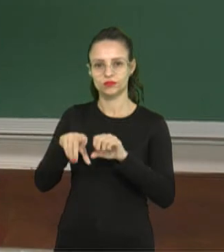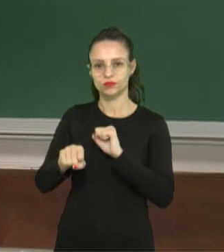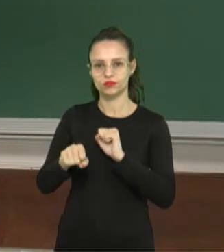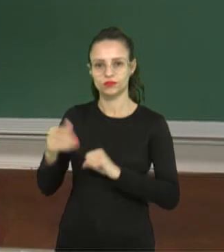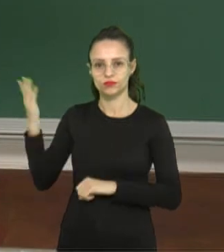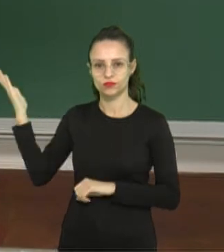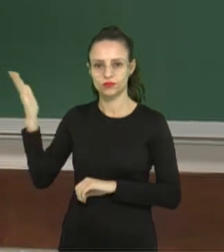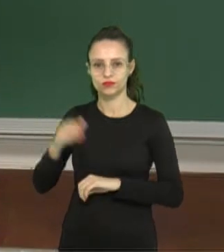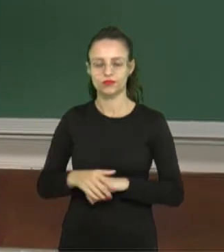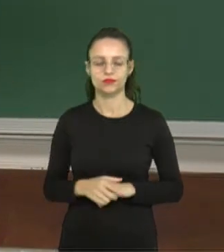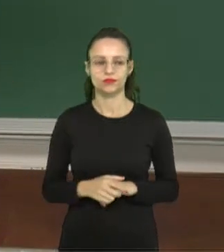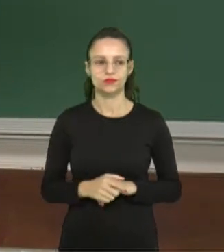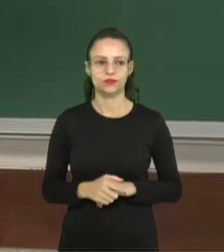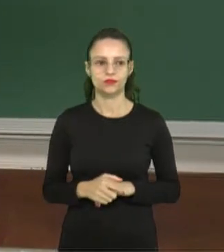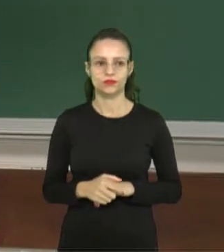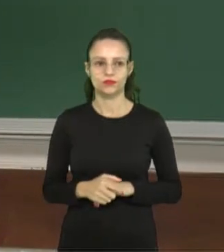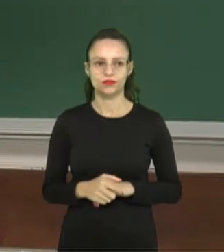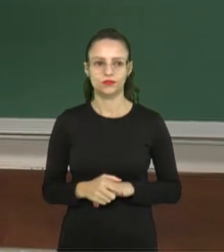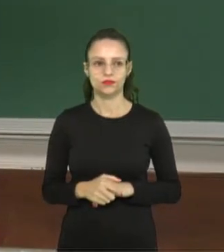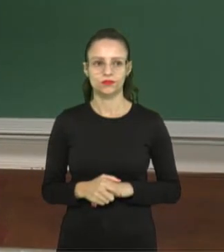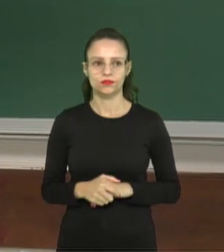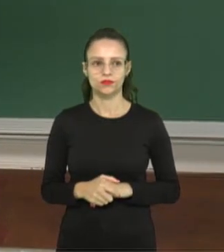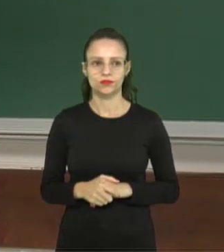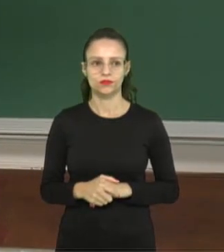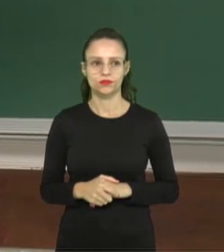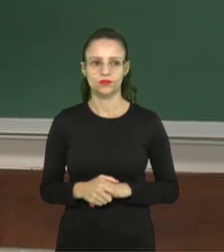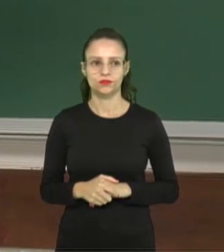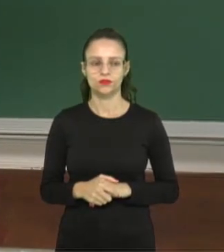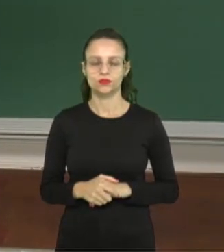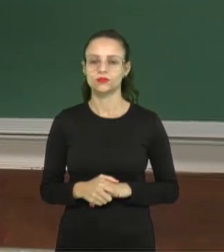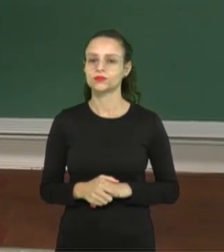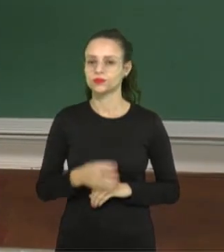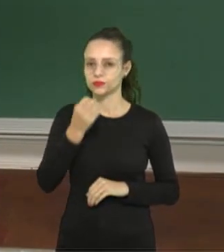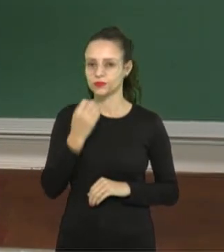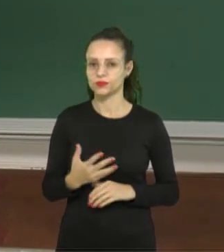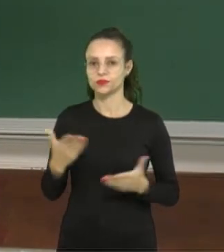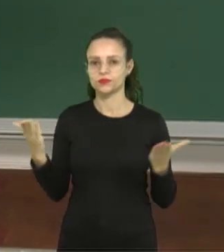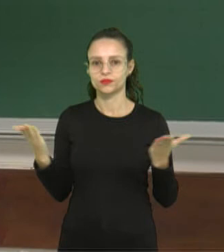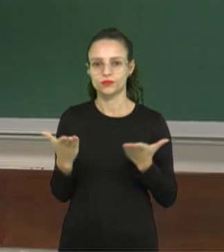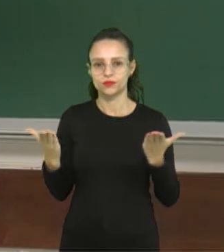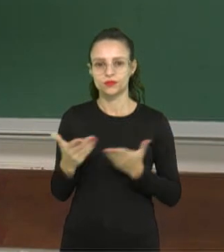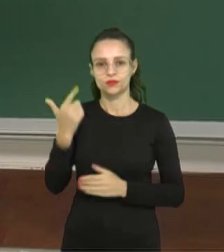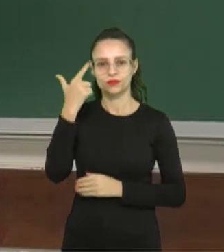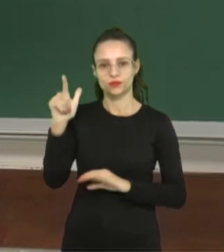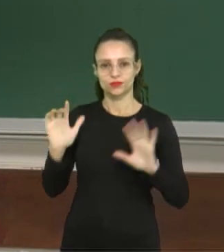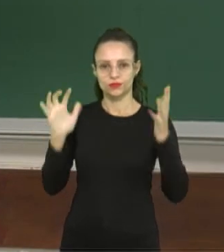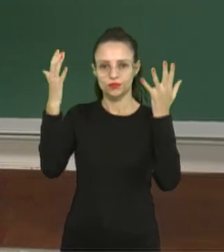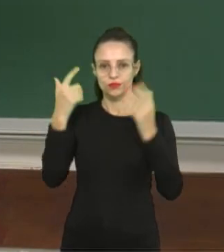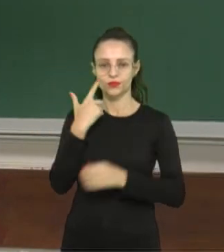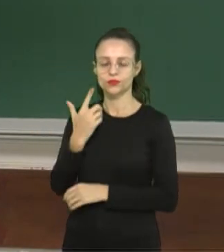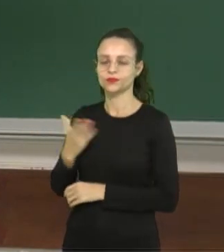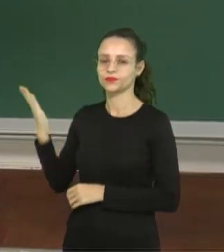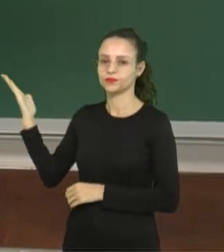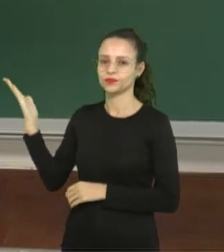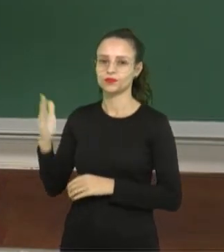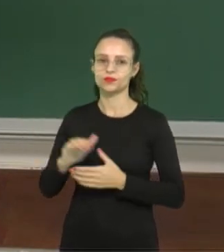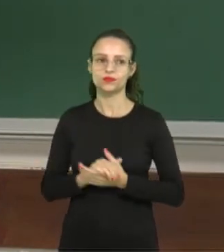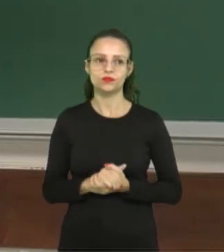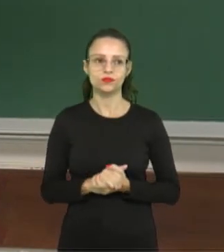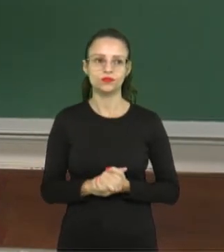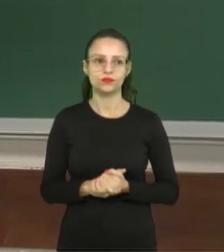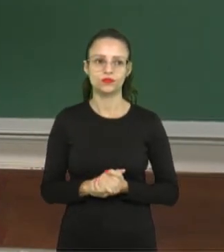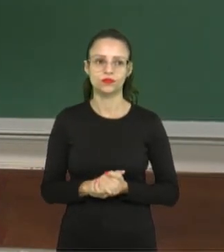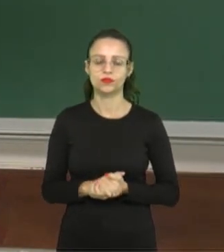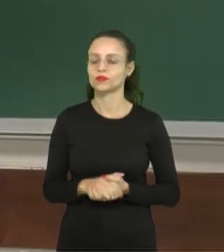representando a formatura dos estudantes. Muito bem. Agora sobre a comunicação, sobre a forma